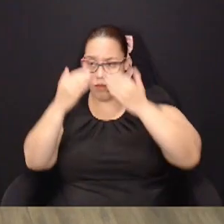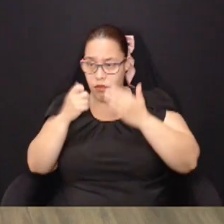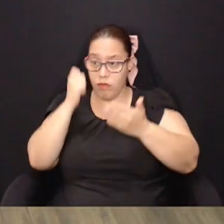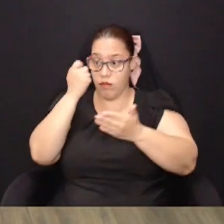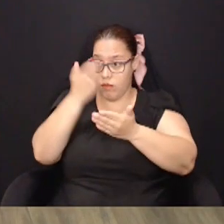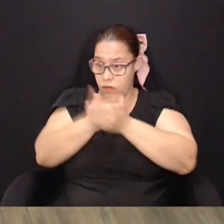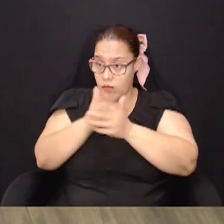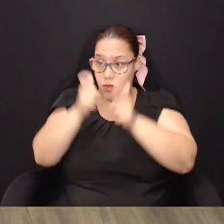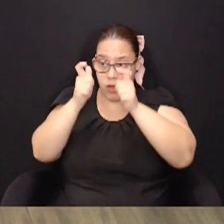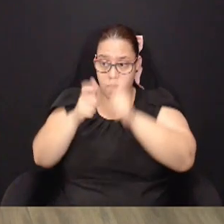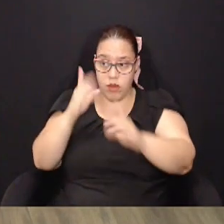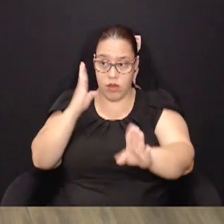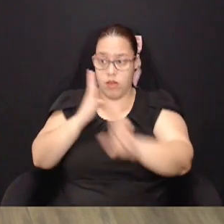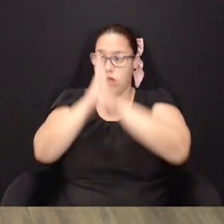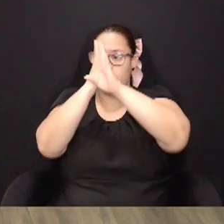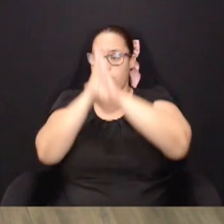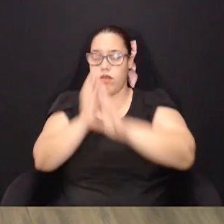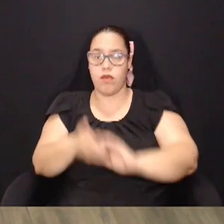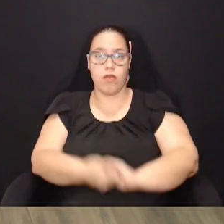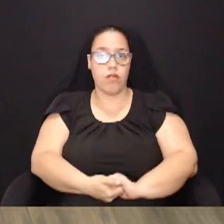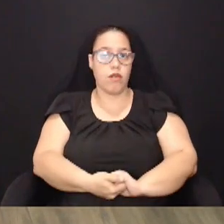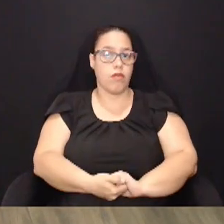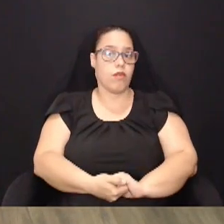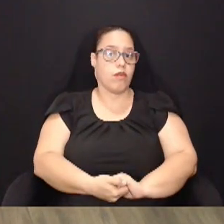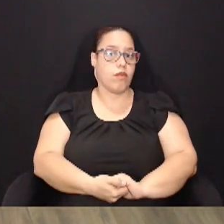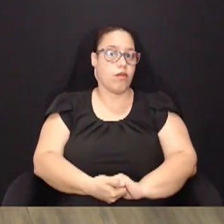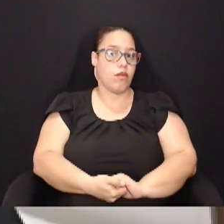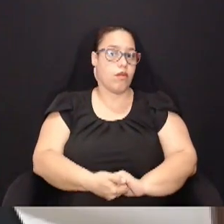encontra? Na Amazon.